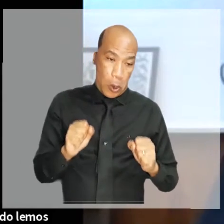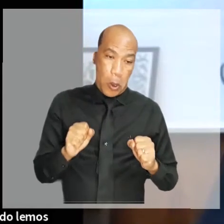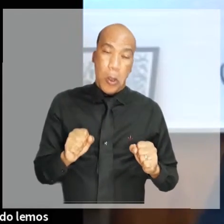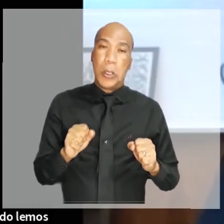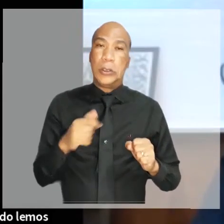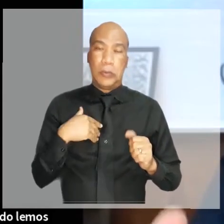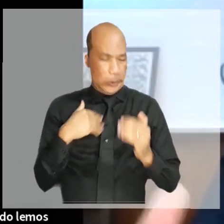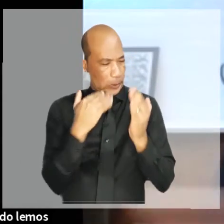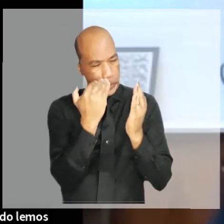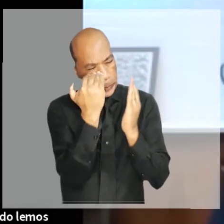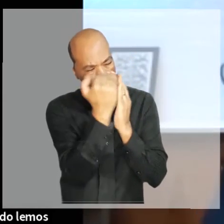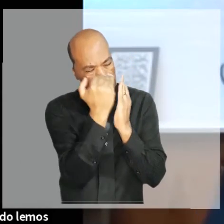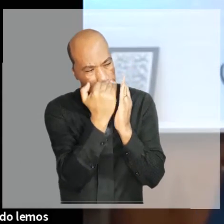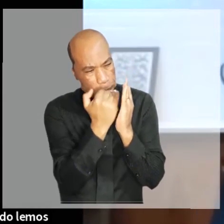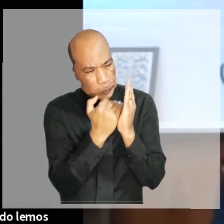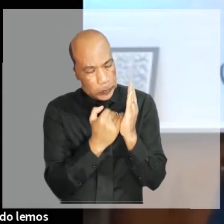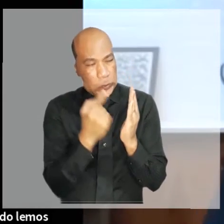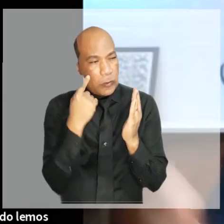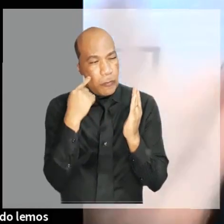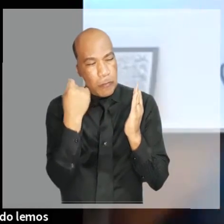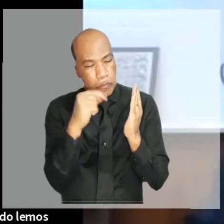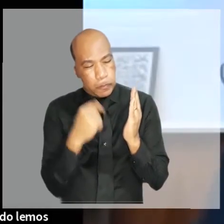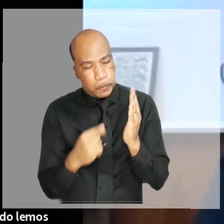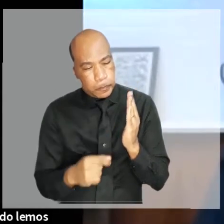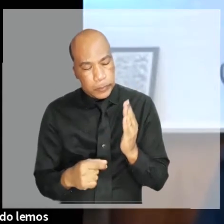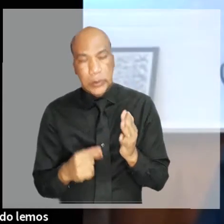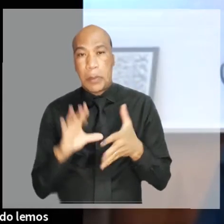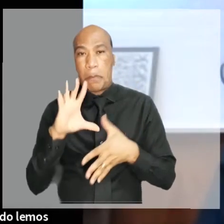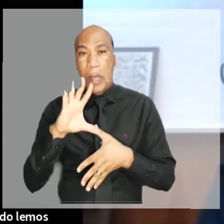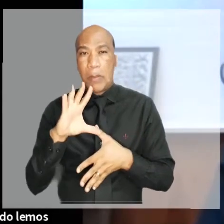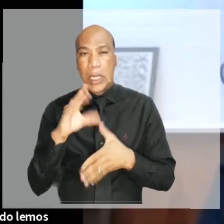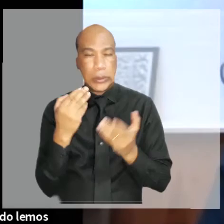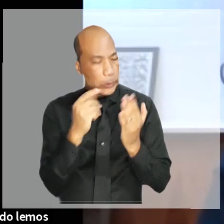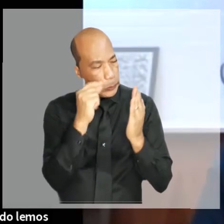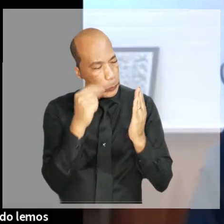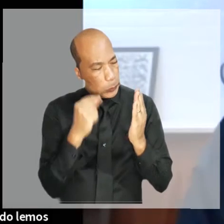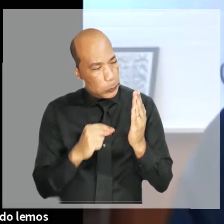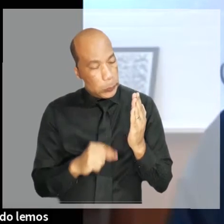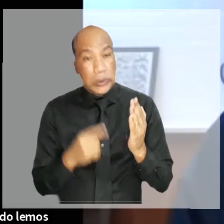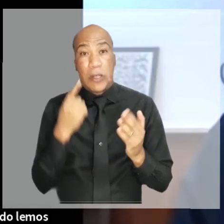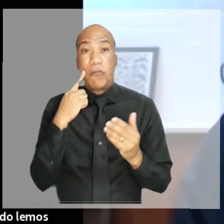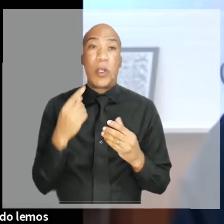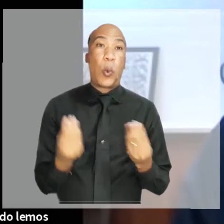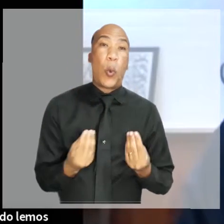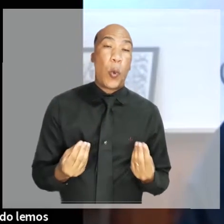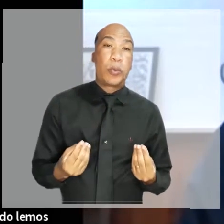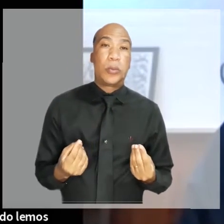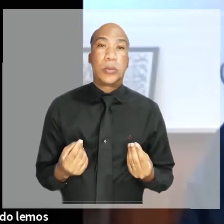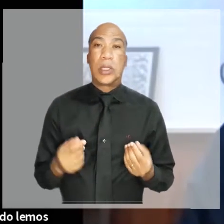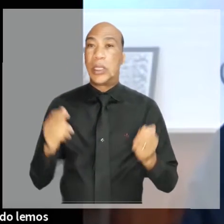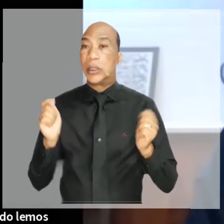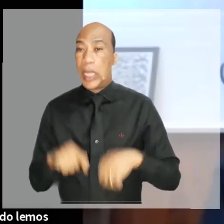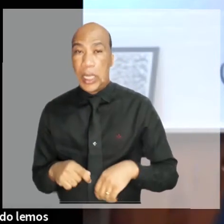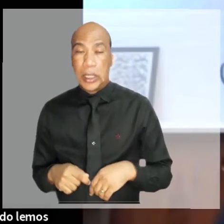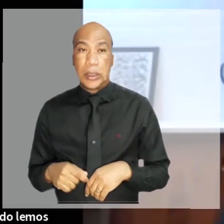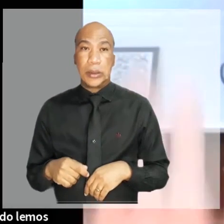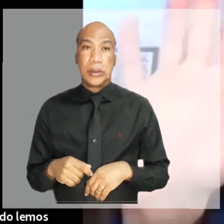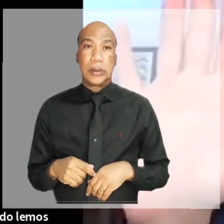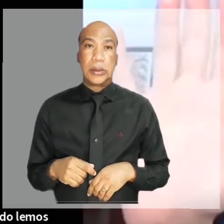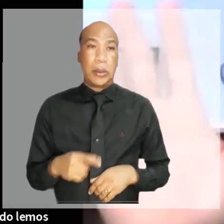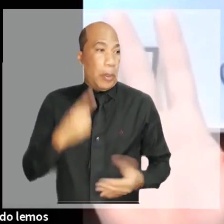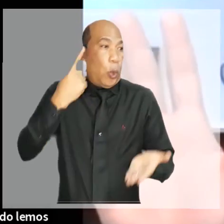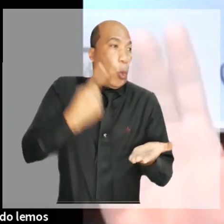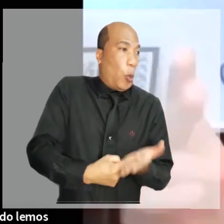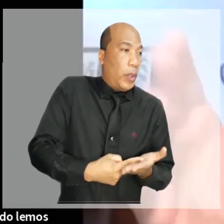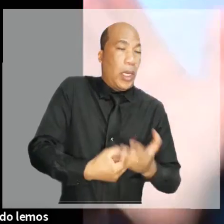né? Para ter acordo, você precisa saber qual é a área possível de acordo. Se você pedir fora dessa área, uma